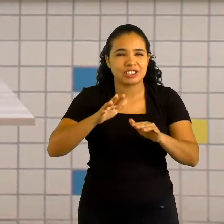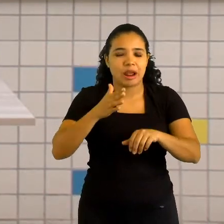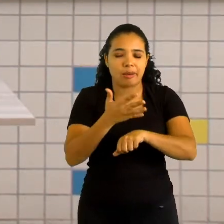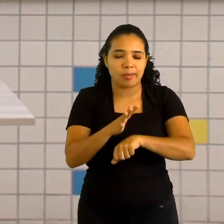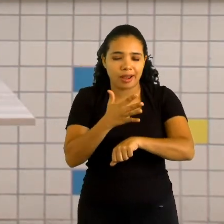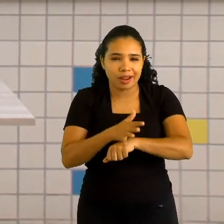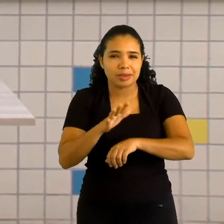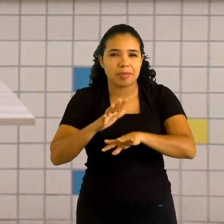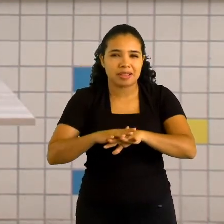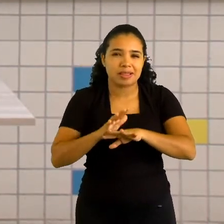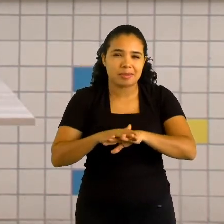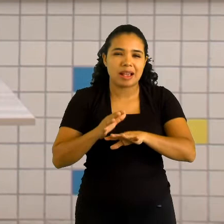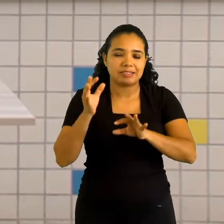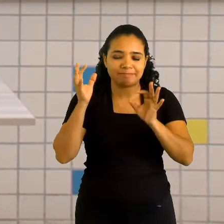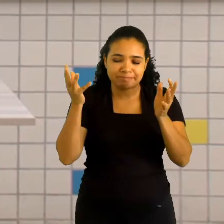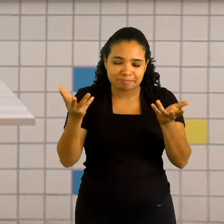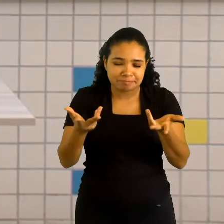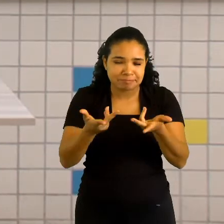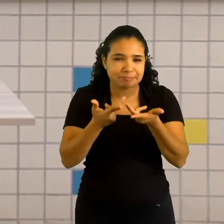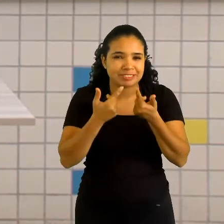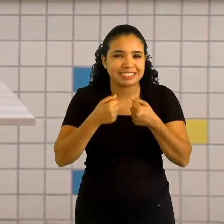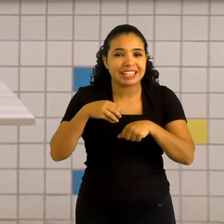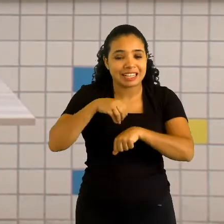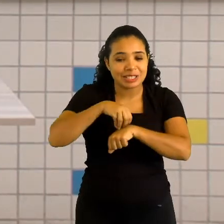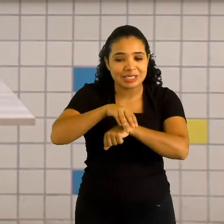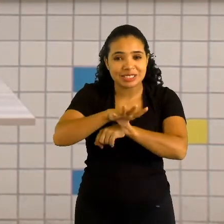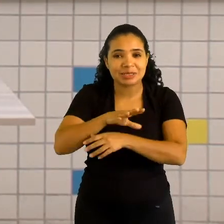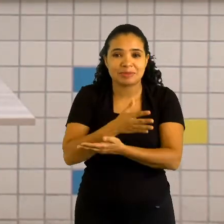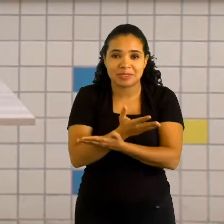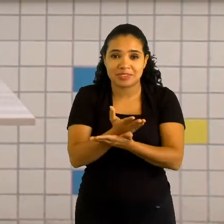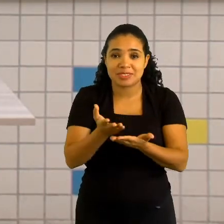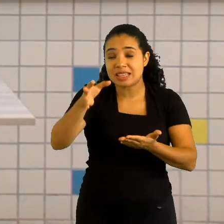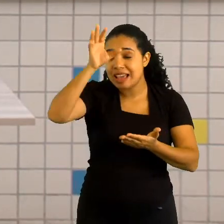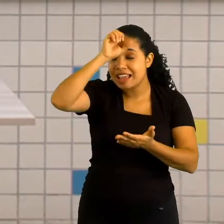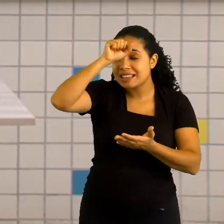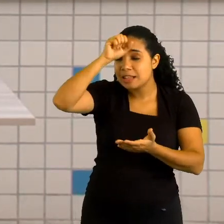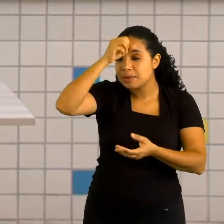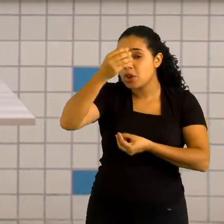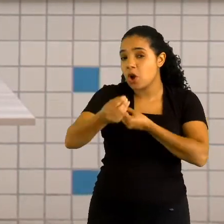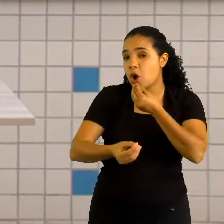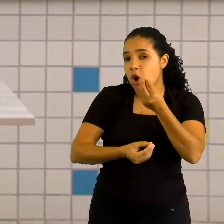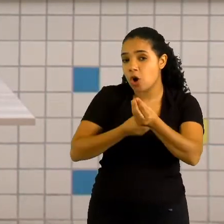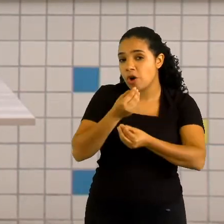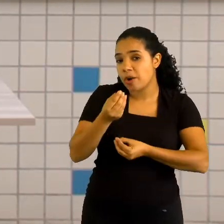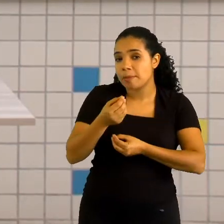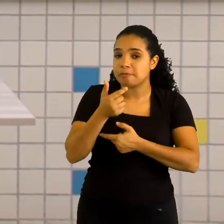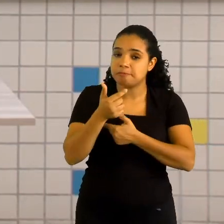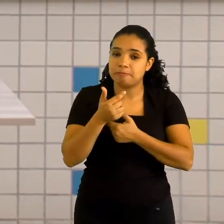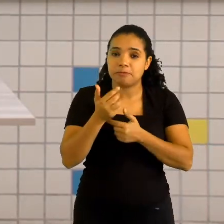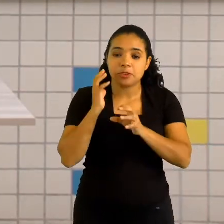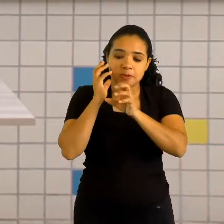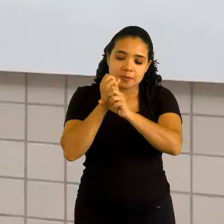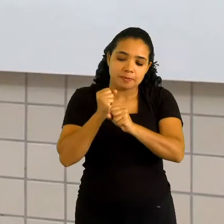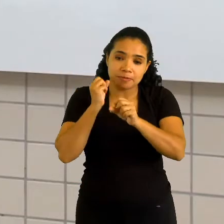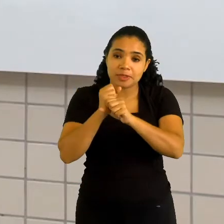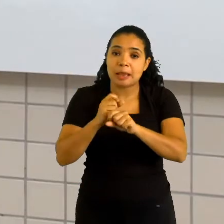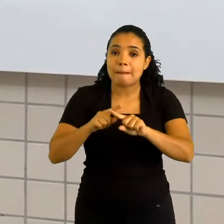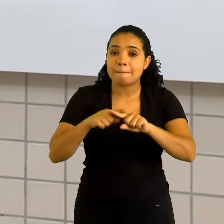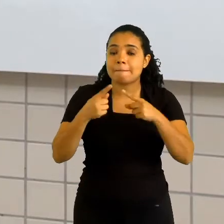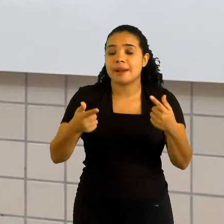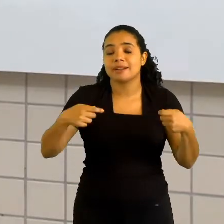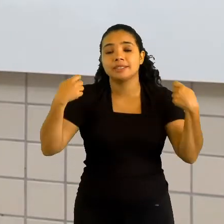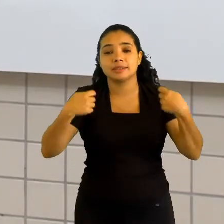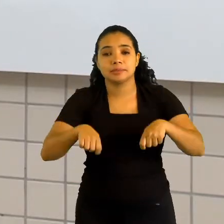praticam. Essa é a dica que eu tenho para dar para vocês. A gente aprende como é que funciona a operação matemática, mas a gente precisa